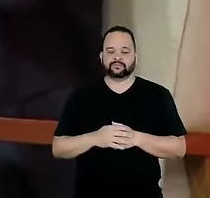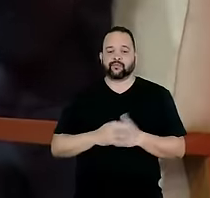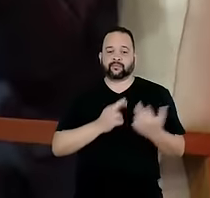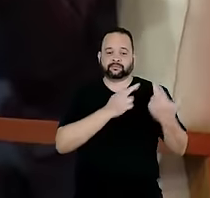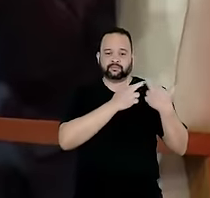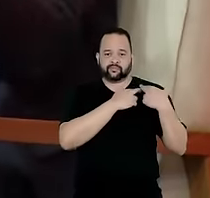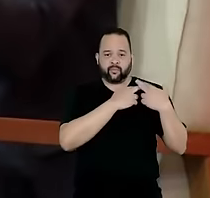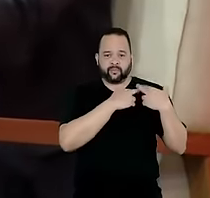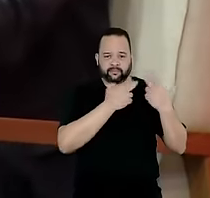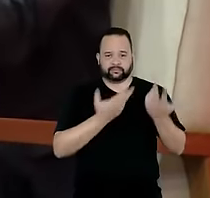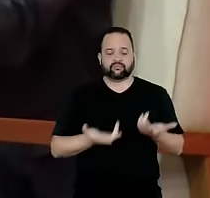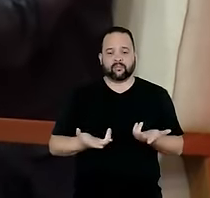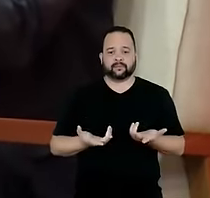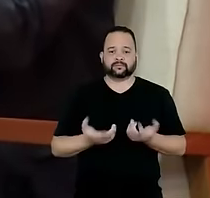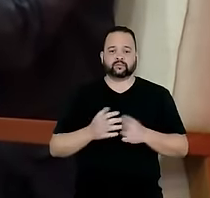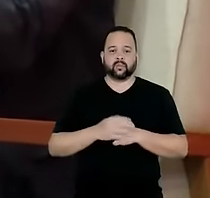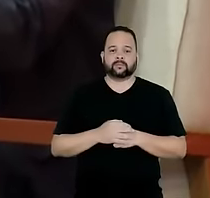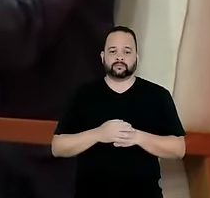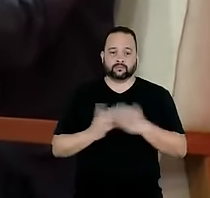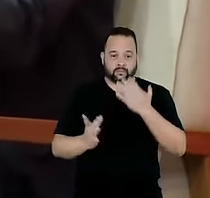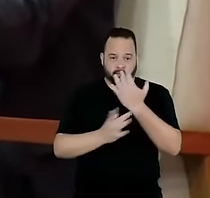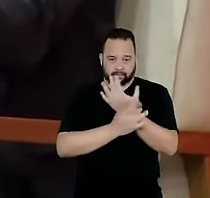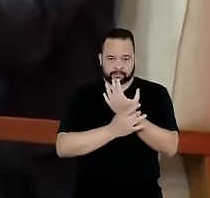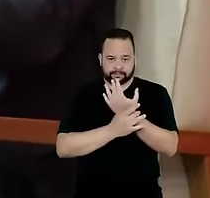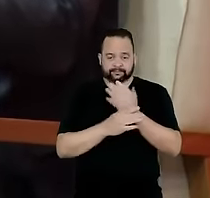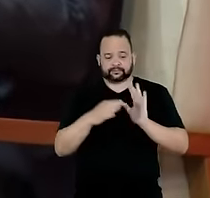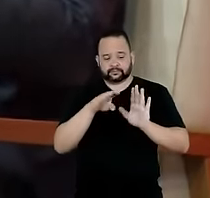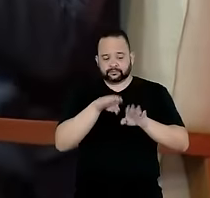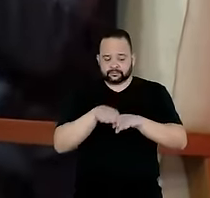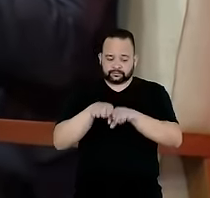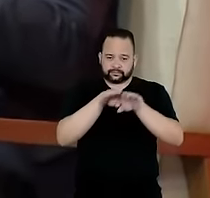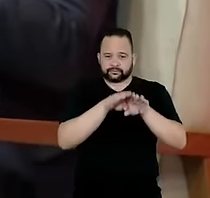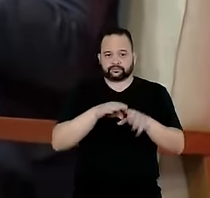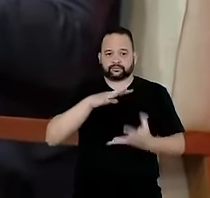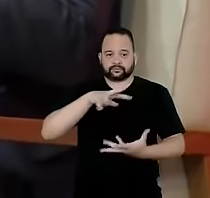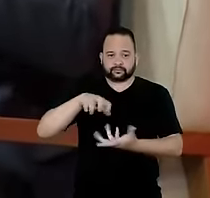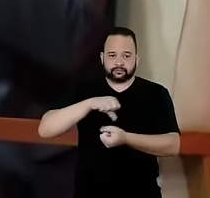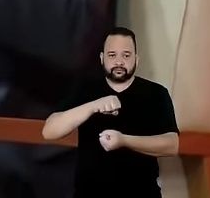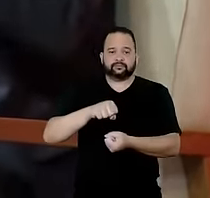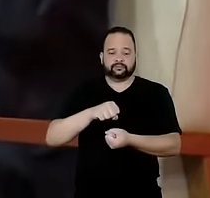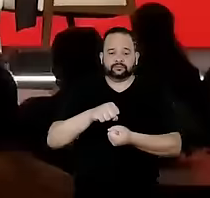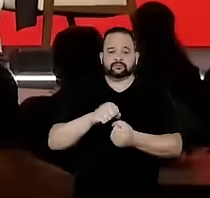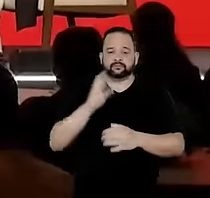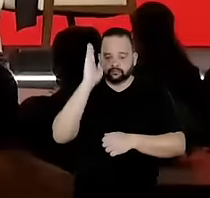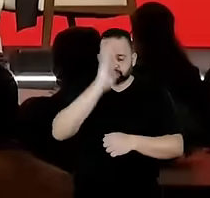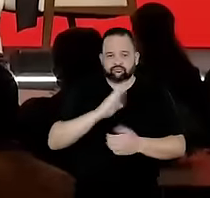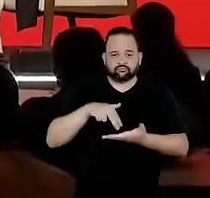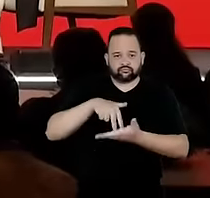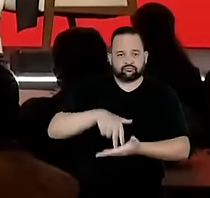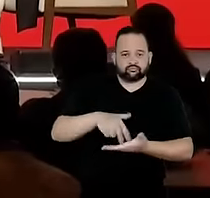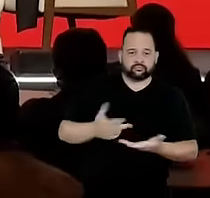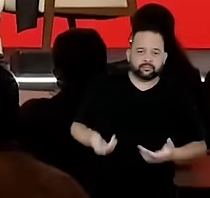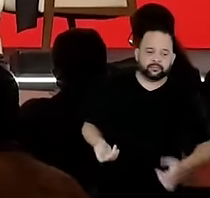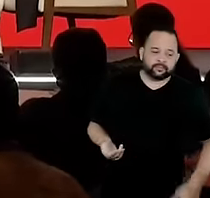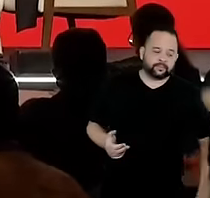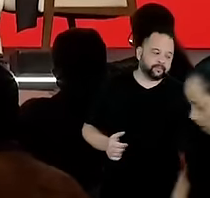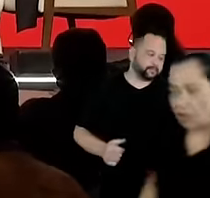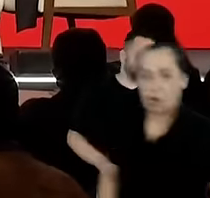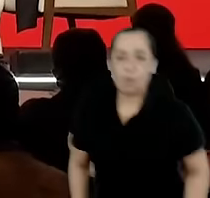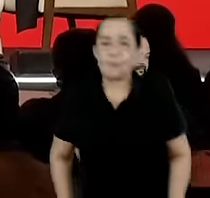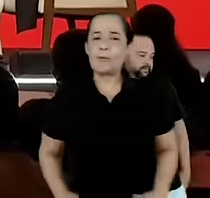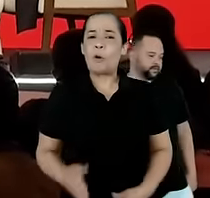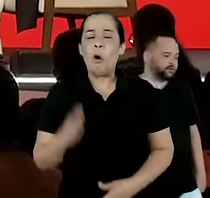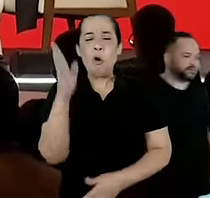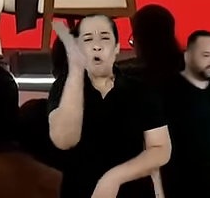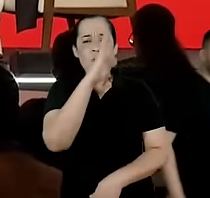asseguração dos padrões de sustentabilidade então assim o Brasil tá se posicionando de maneira muito firme como um líder